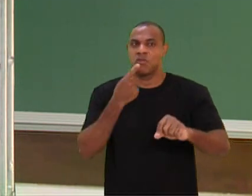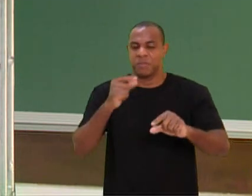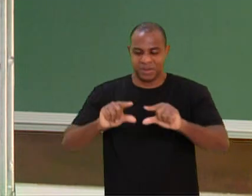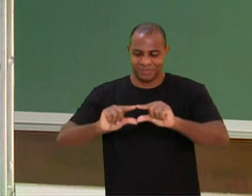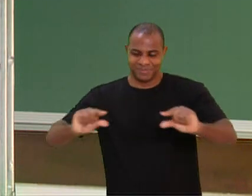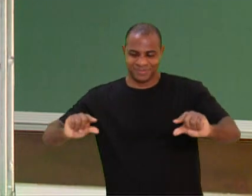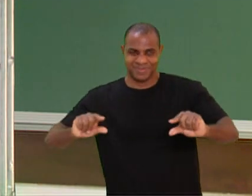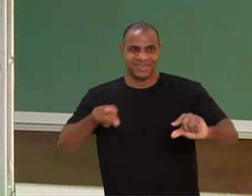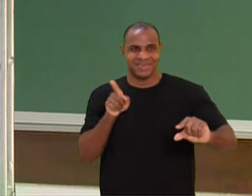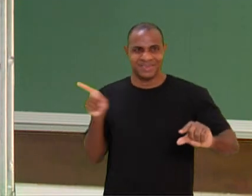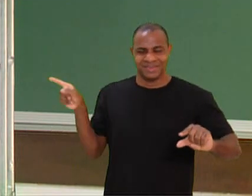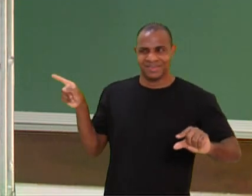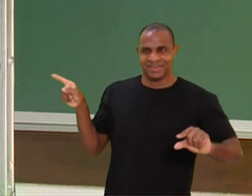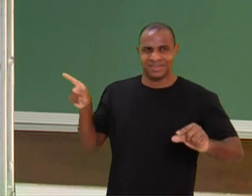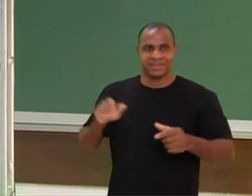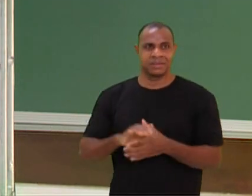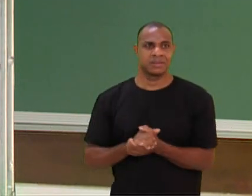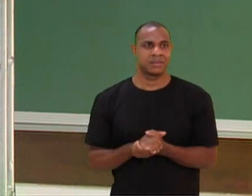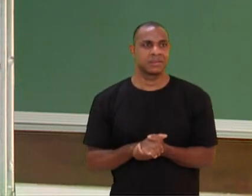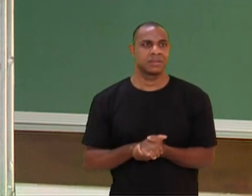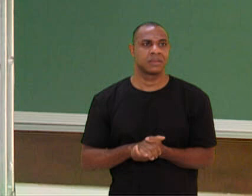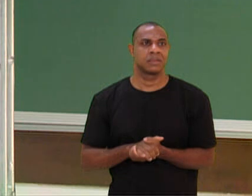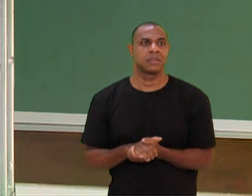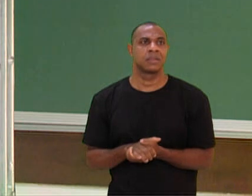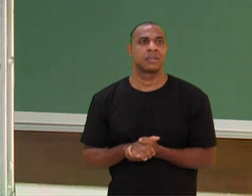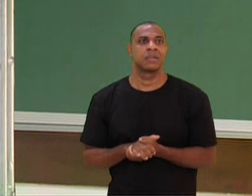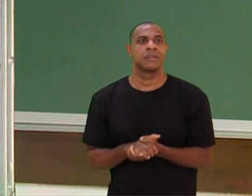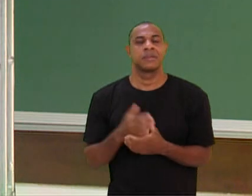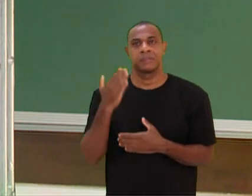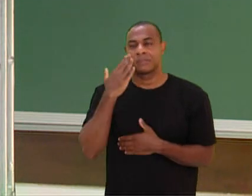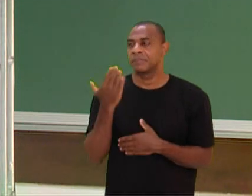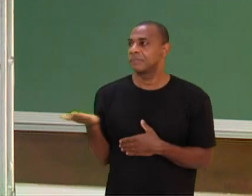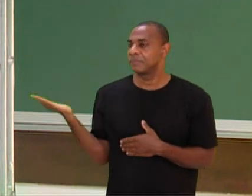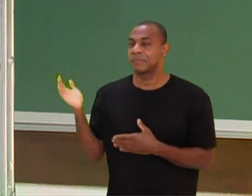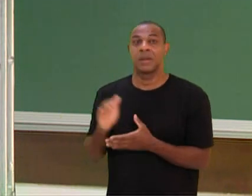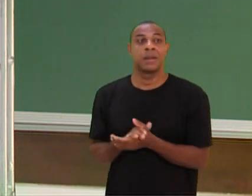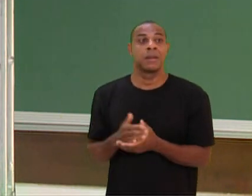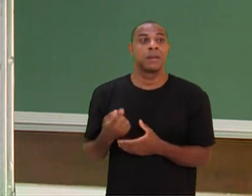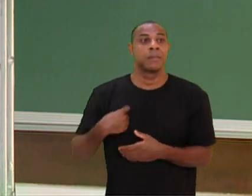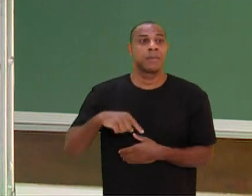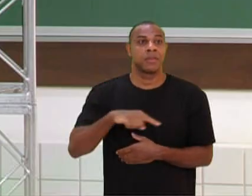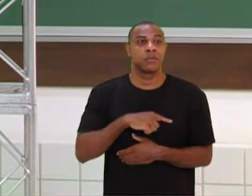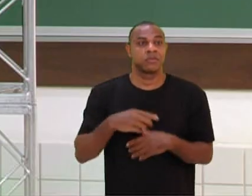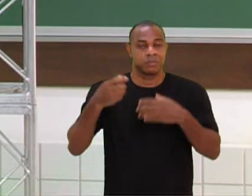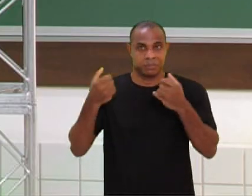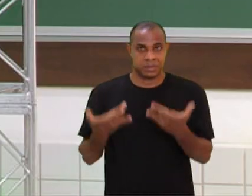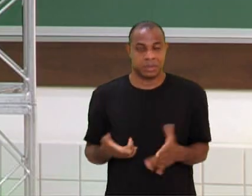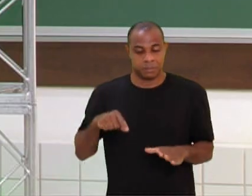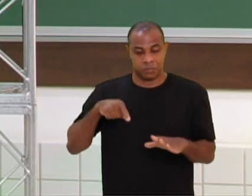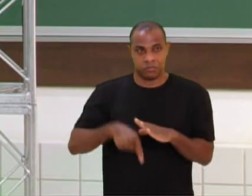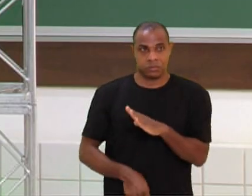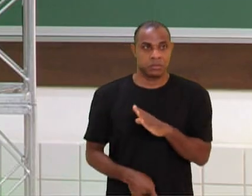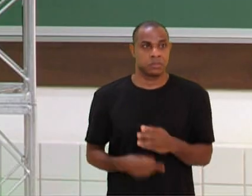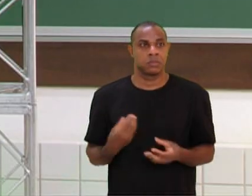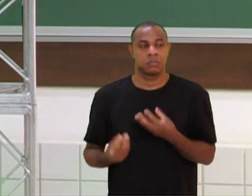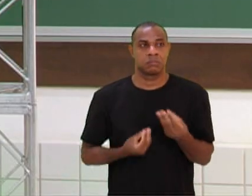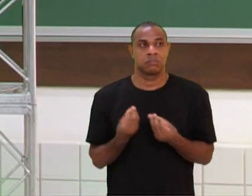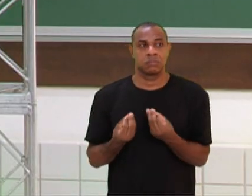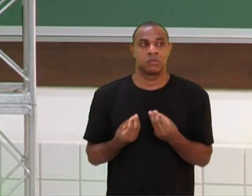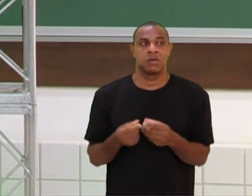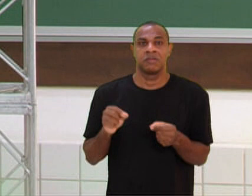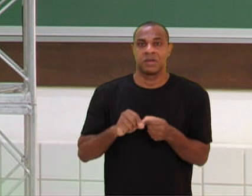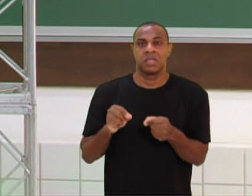vezes 10 na quinta. Beleza, meus queridos? Então, vamos lá. Para a gente poder falar um pouquinho sobre mais aqui, iniciar nosso conteúdo, eu vou fazer com vocês